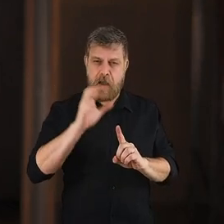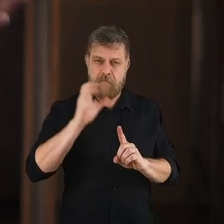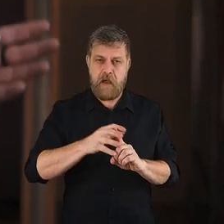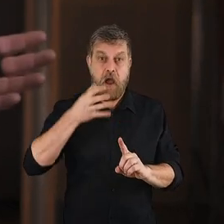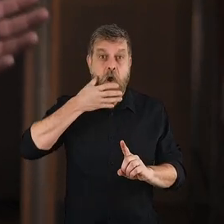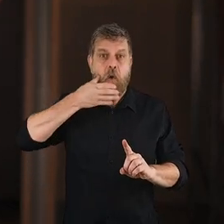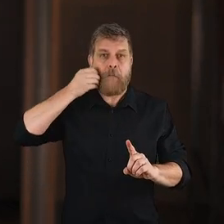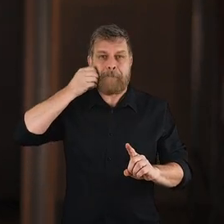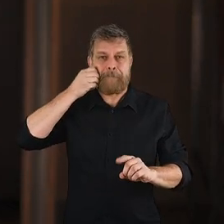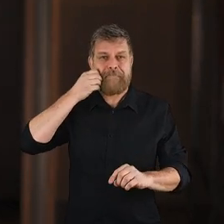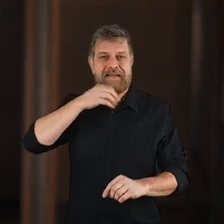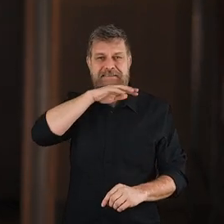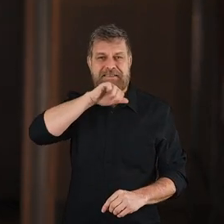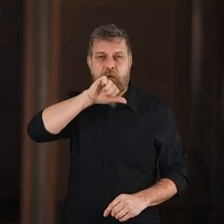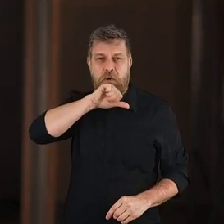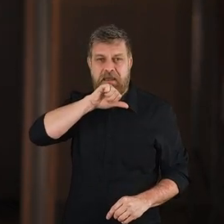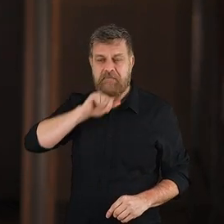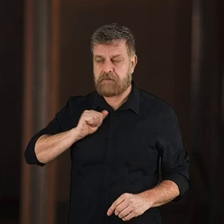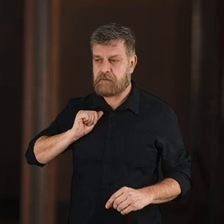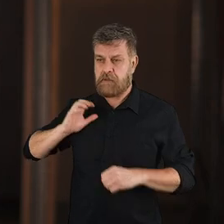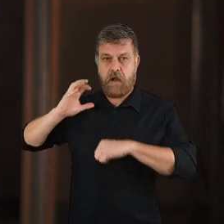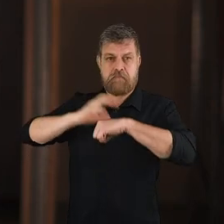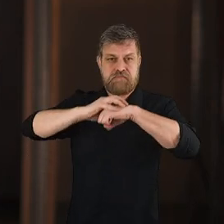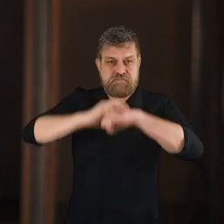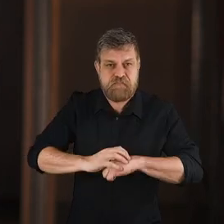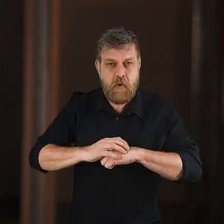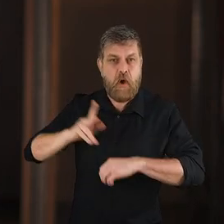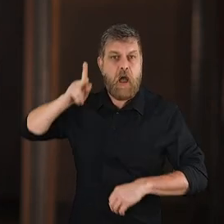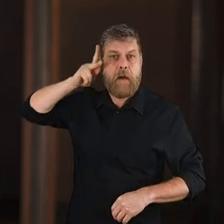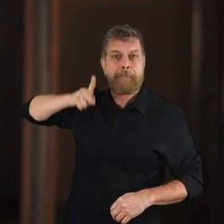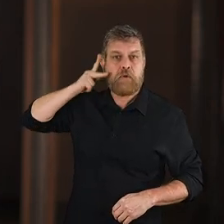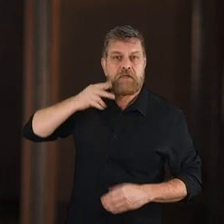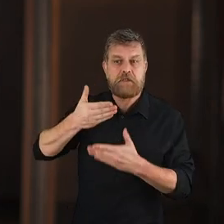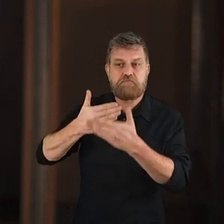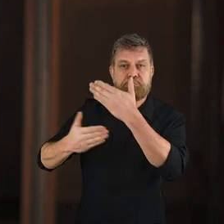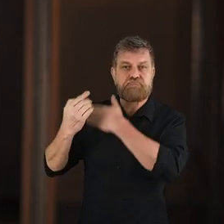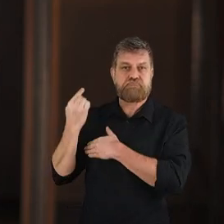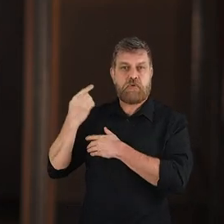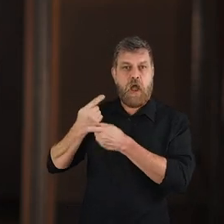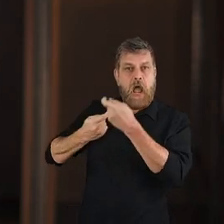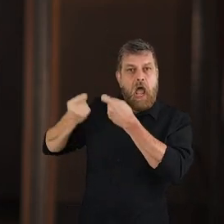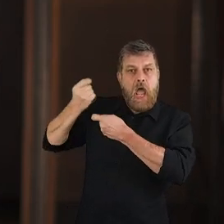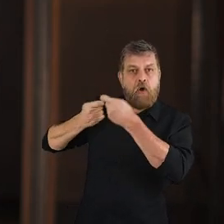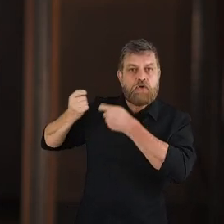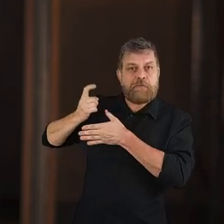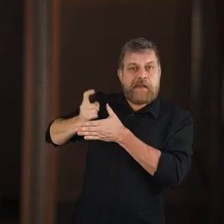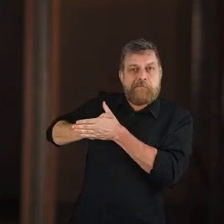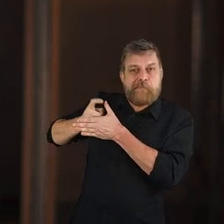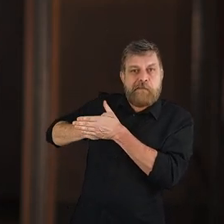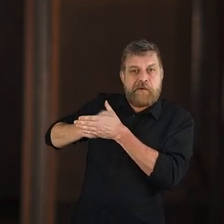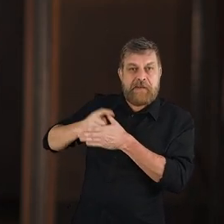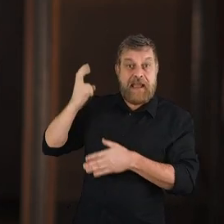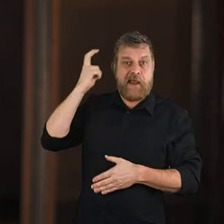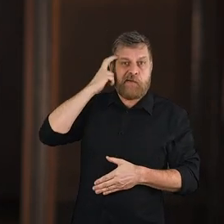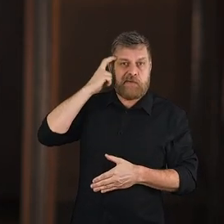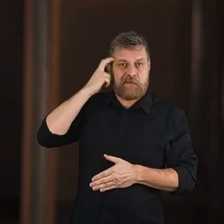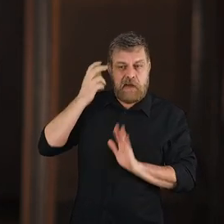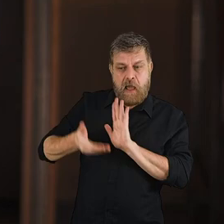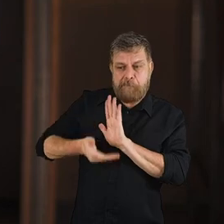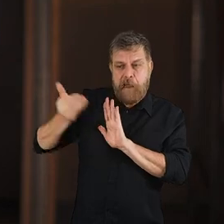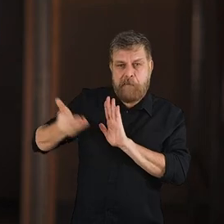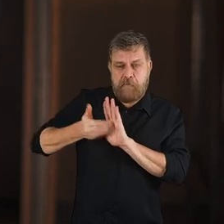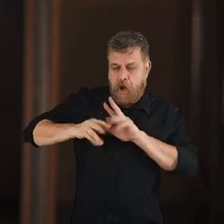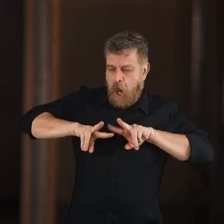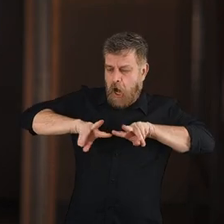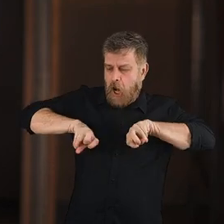perversa, não só de um passivo político, um passivo econômico, um passivo cultural de